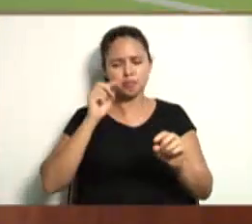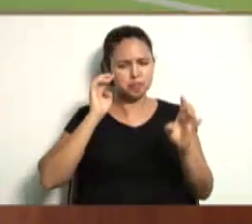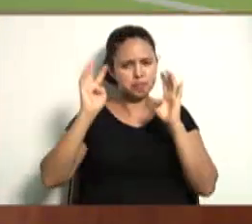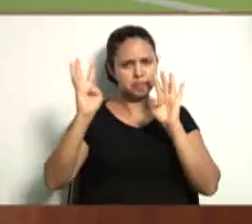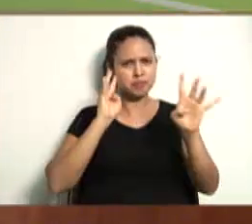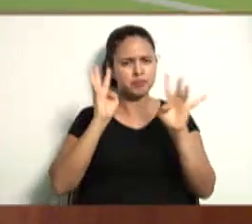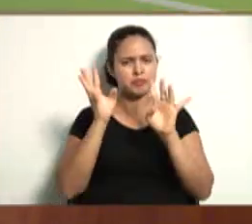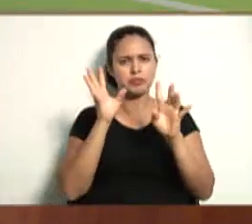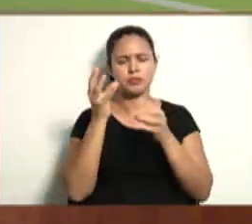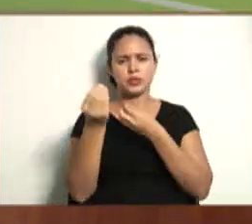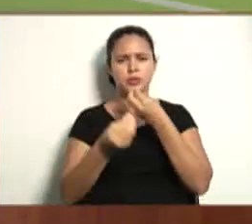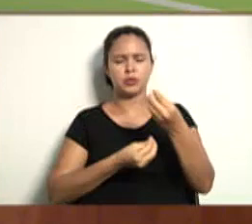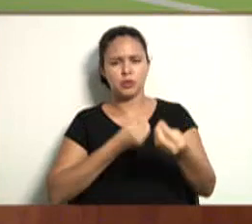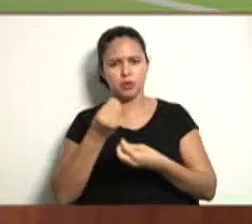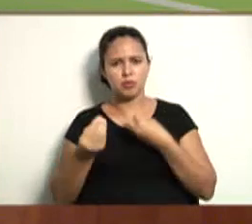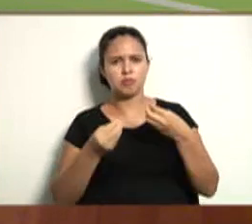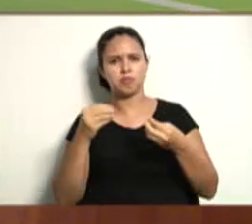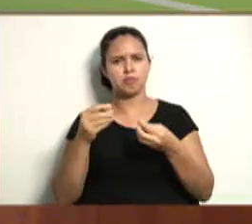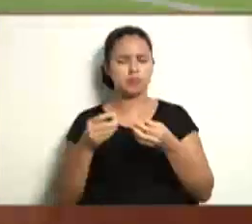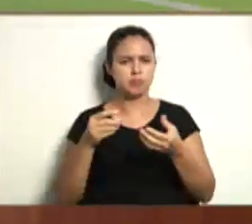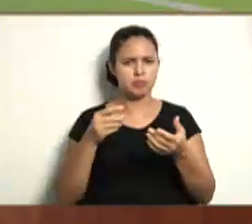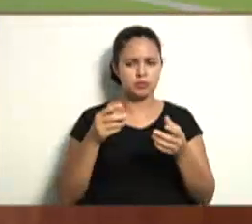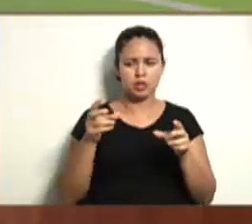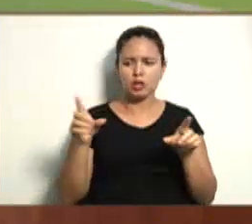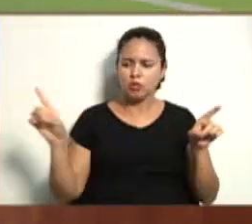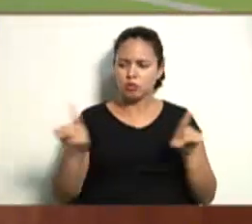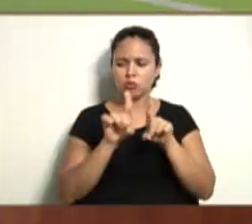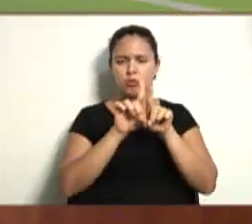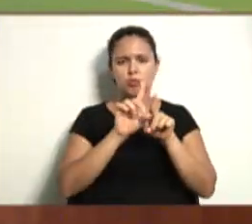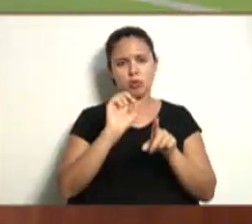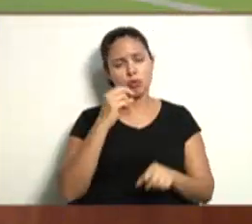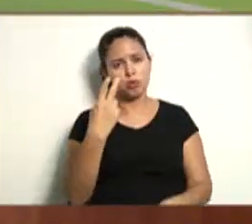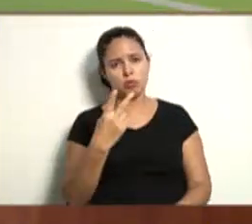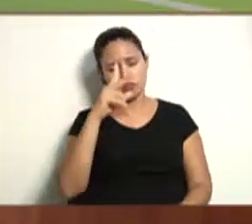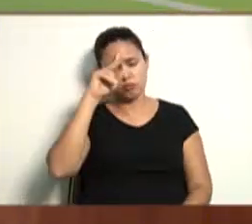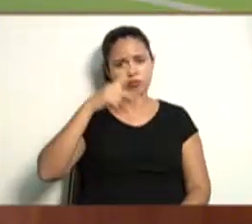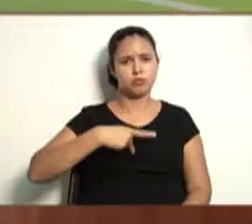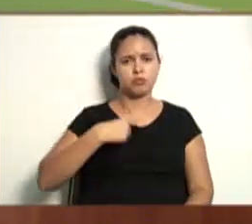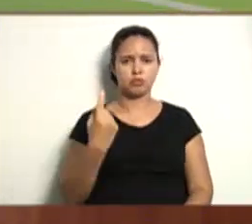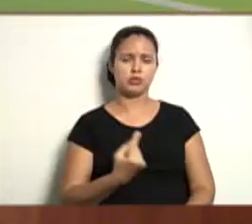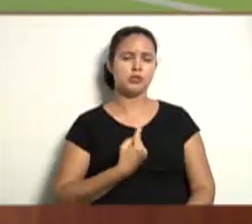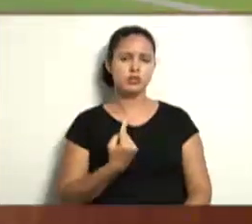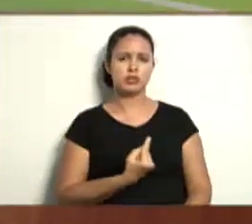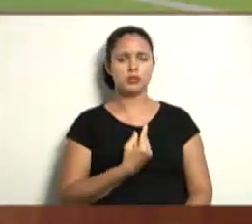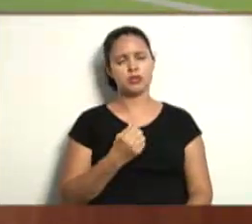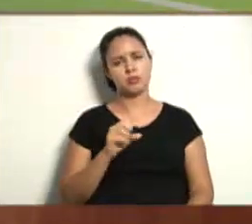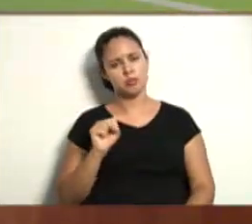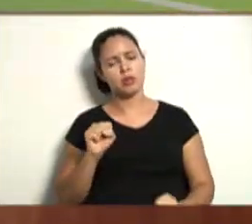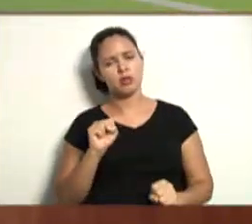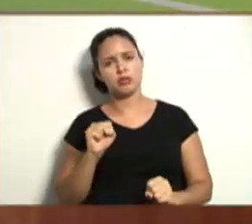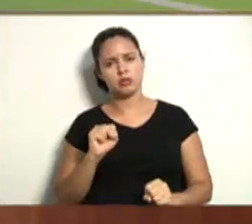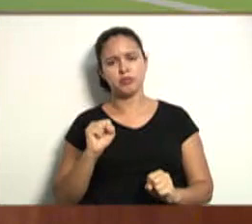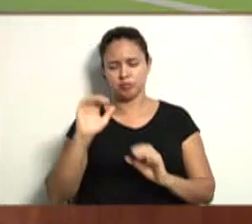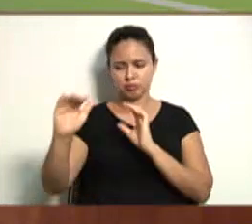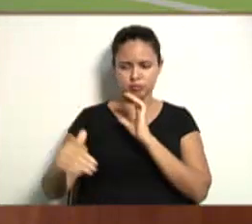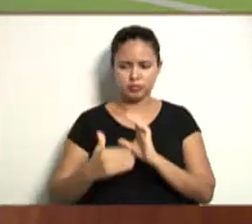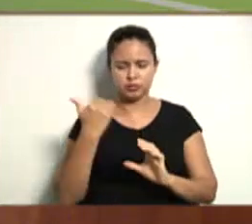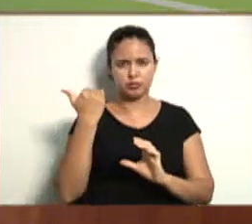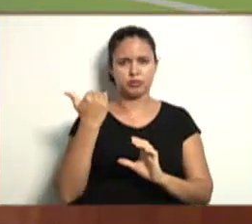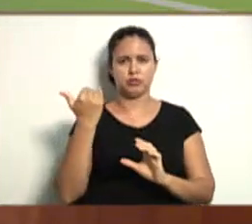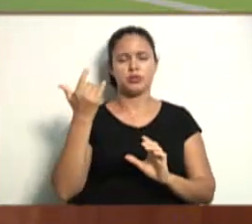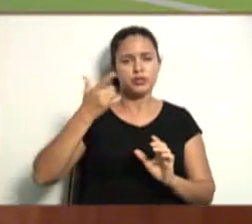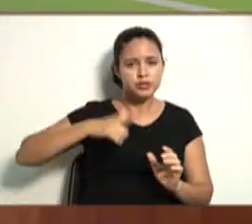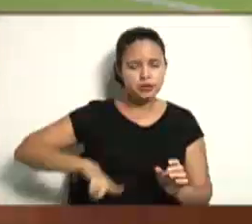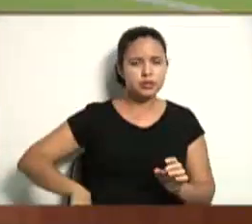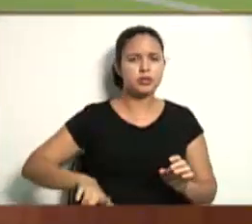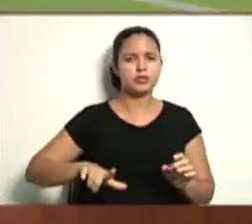reflexões que vocês fizeram aí em dupla ou individual, ok? Vai lá, posta aí novamente, porque